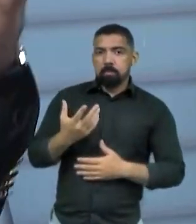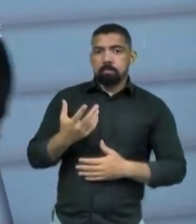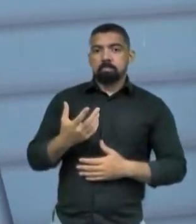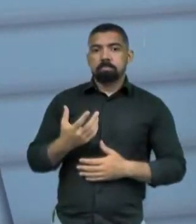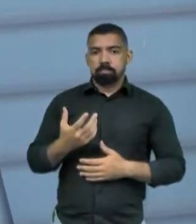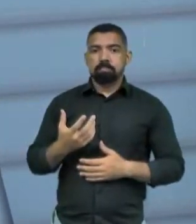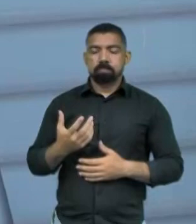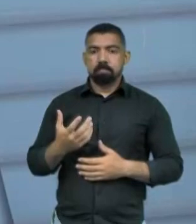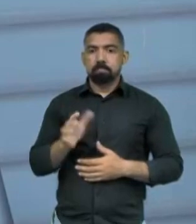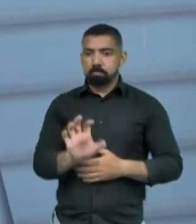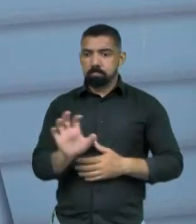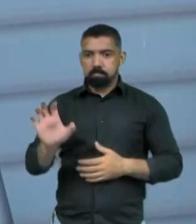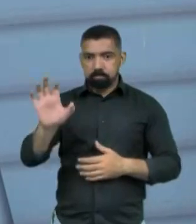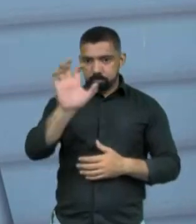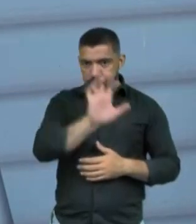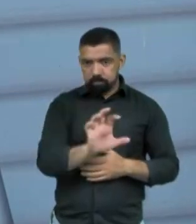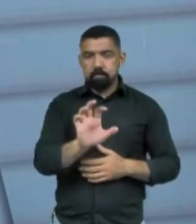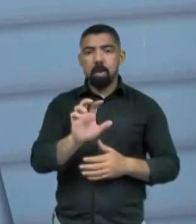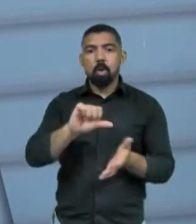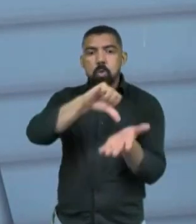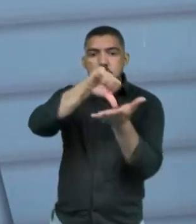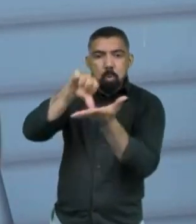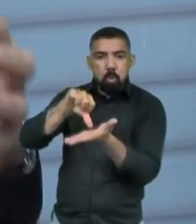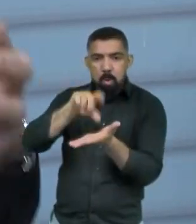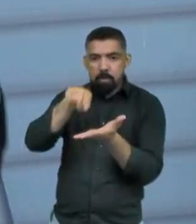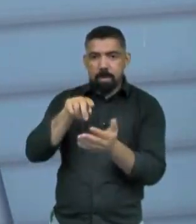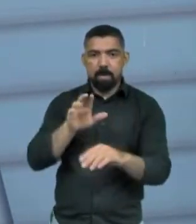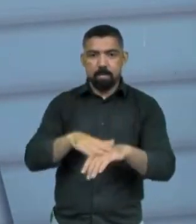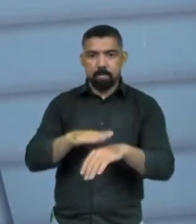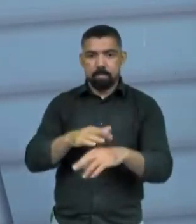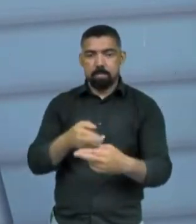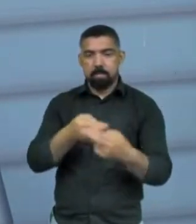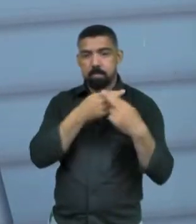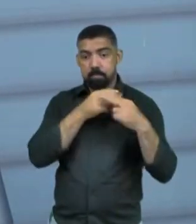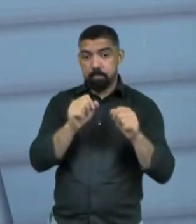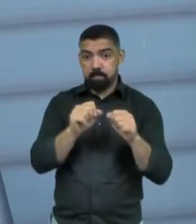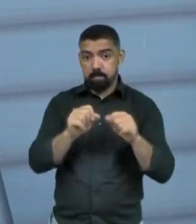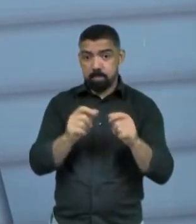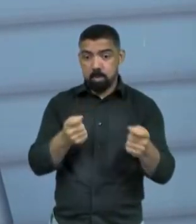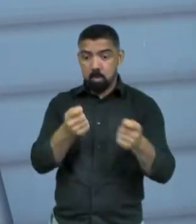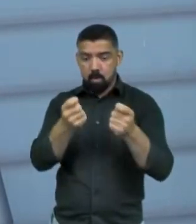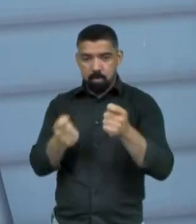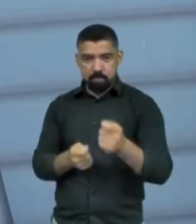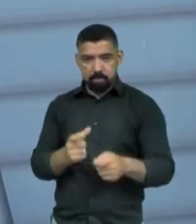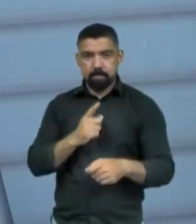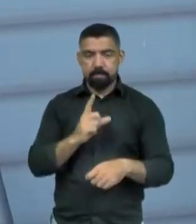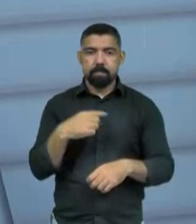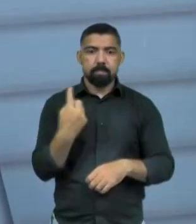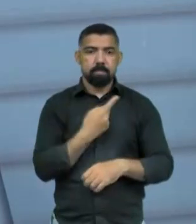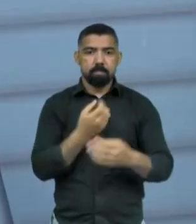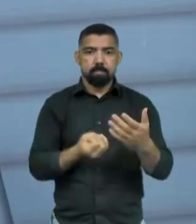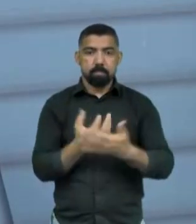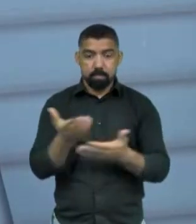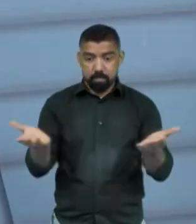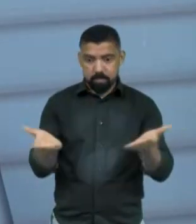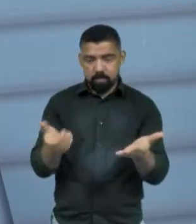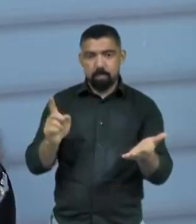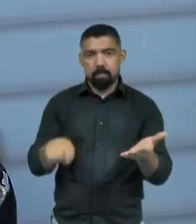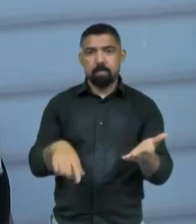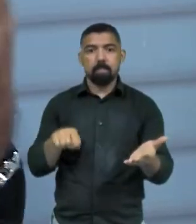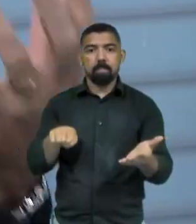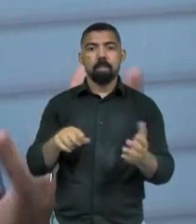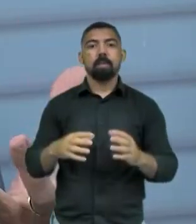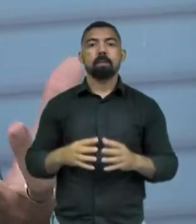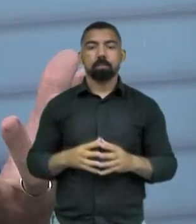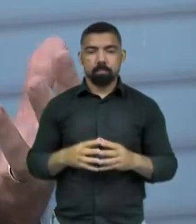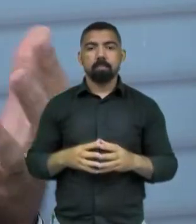nodos que vão fazer essa governança. Né? E esses nodos, essa governança que nós criamos, ela está agora, nós colocamos